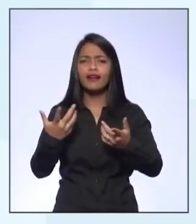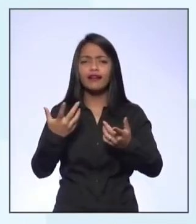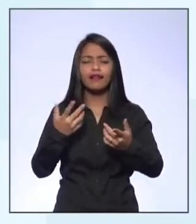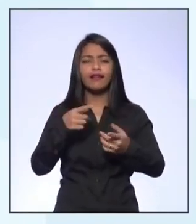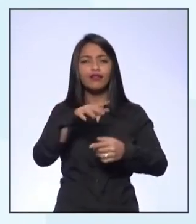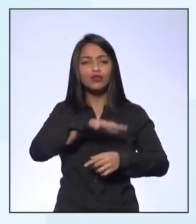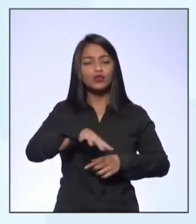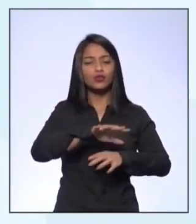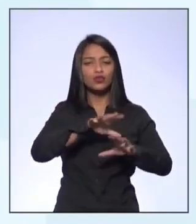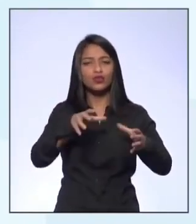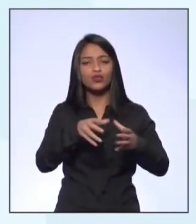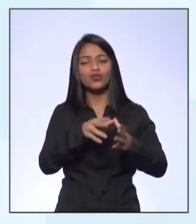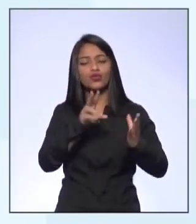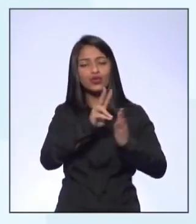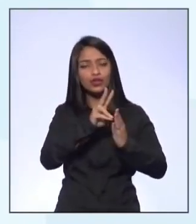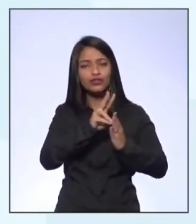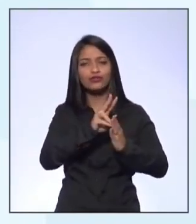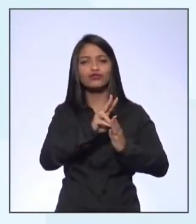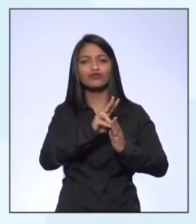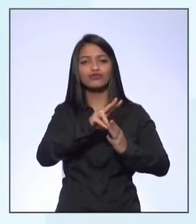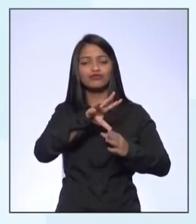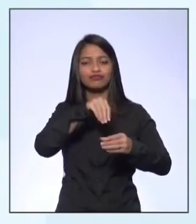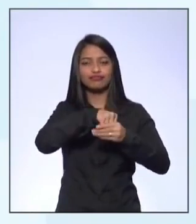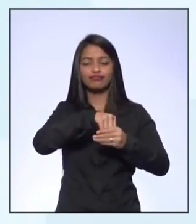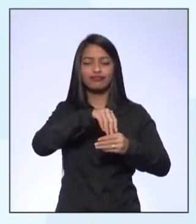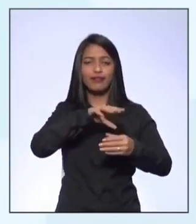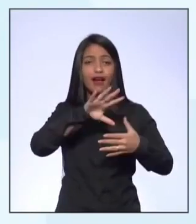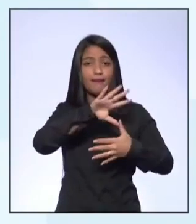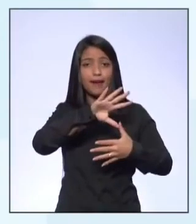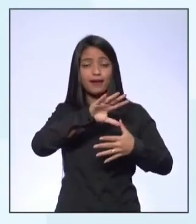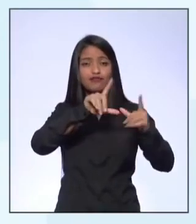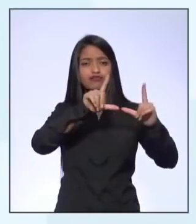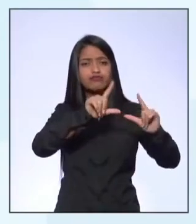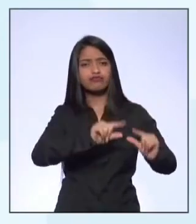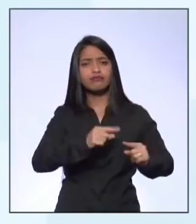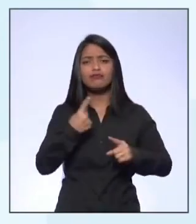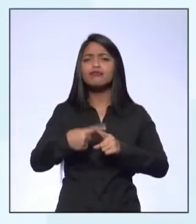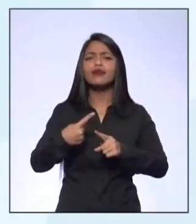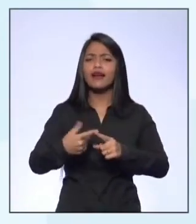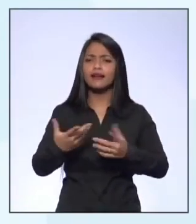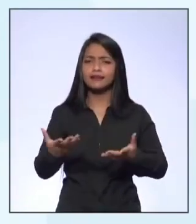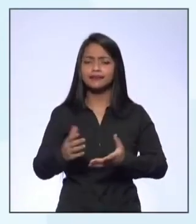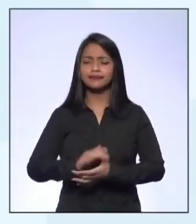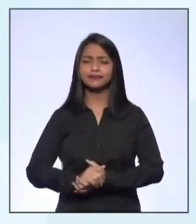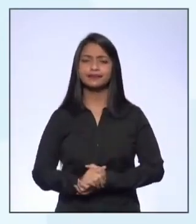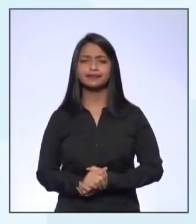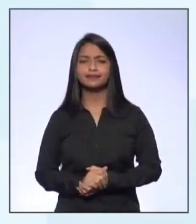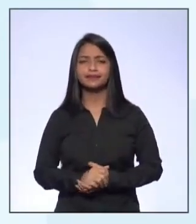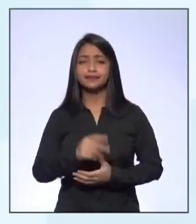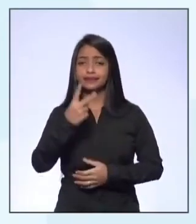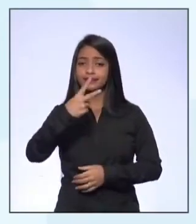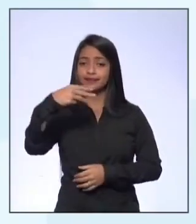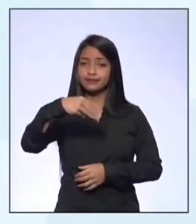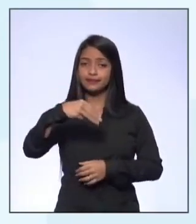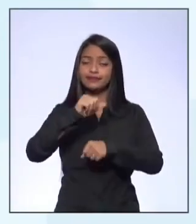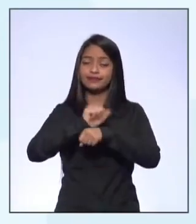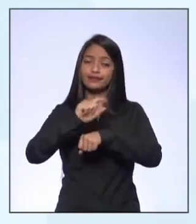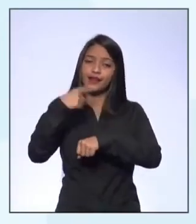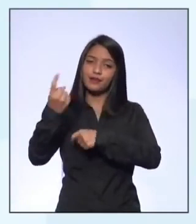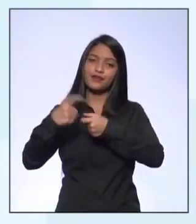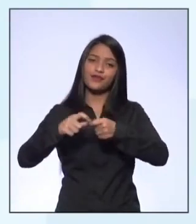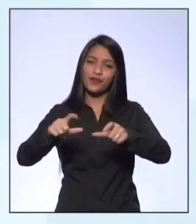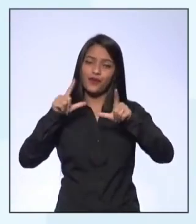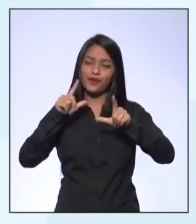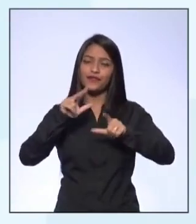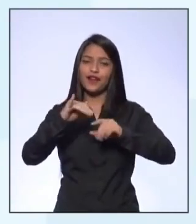para o desaparecimento das civilizações indígenas na América Espanhola? 2 minutos, já voltamos com